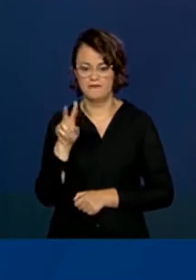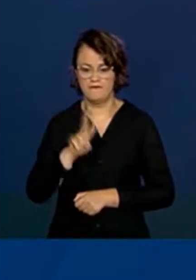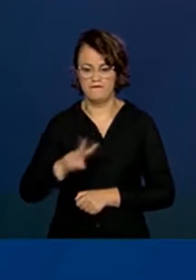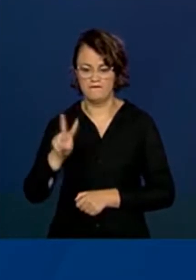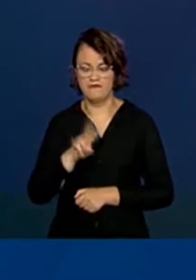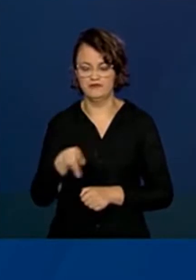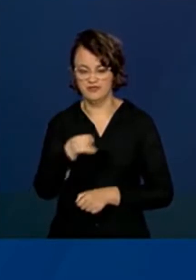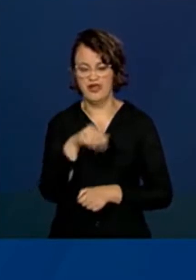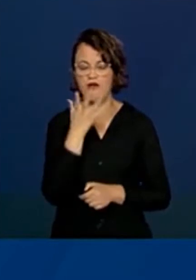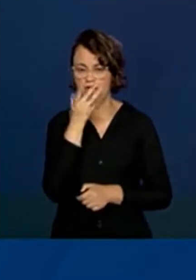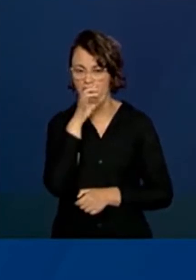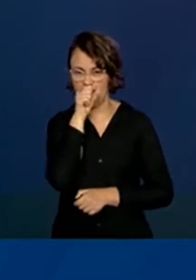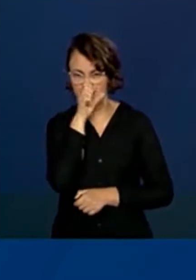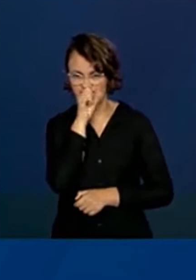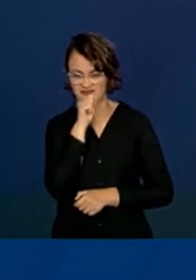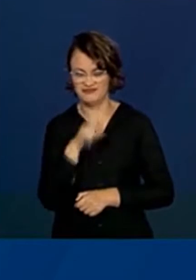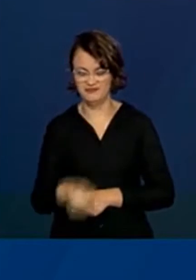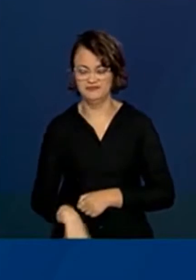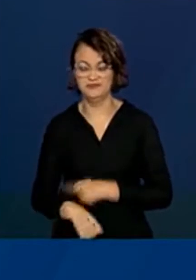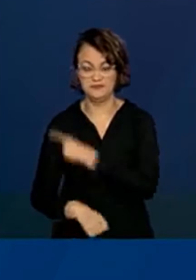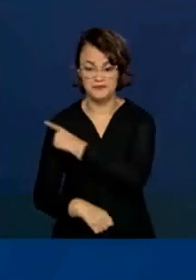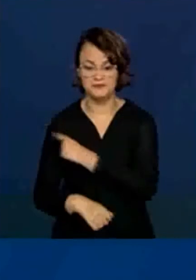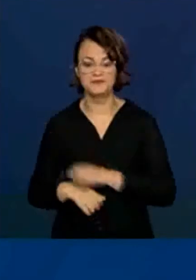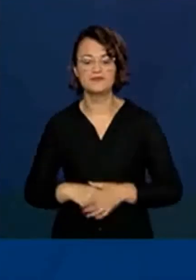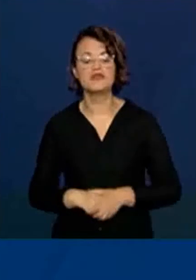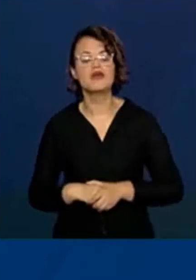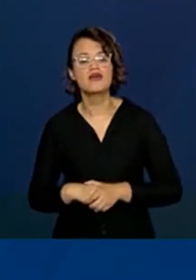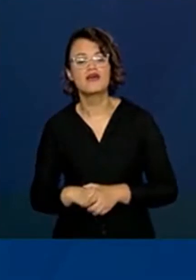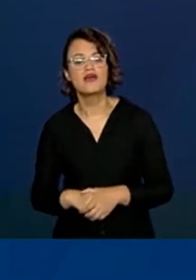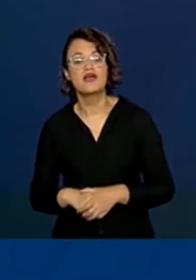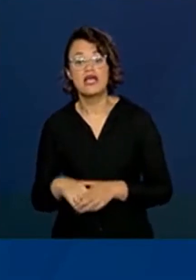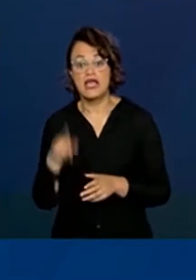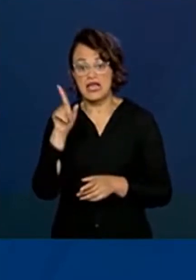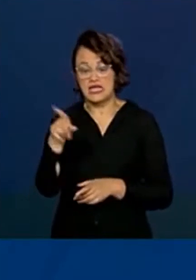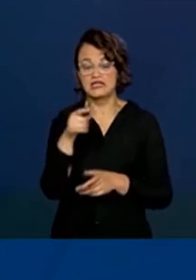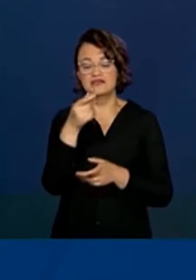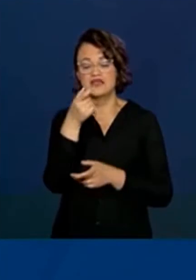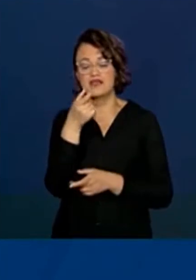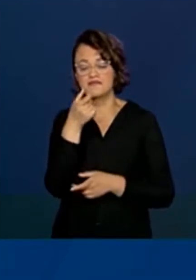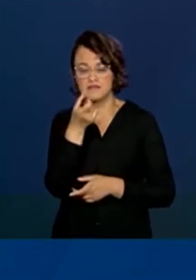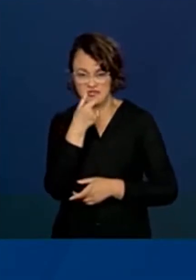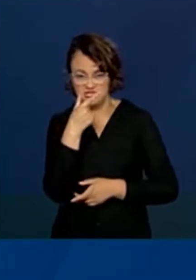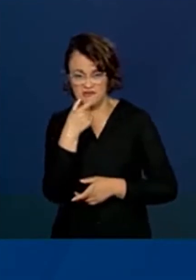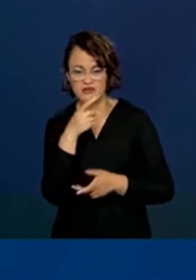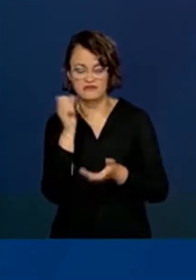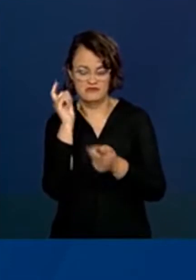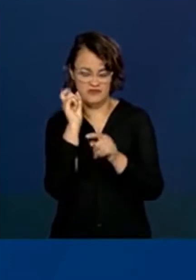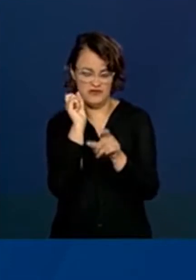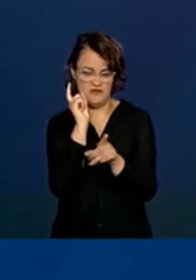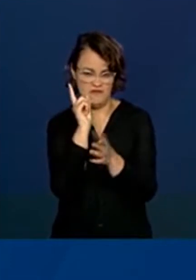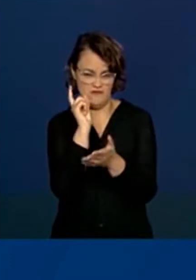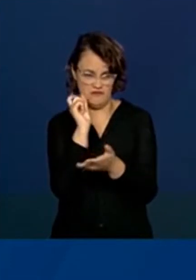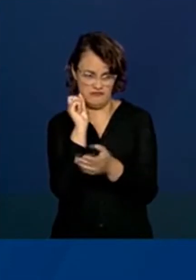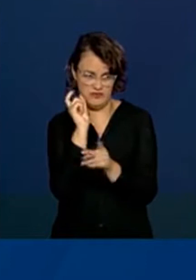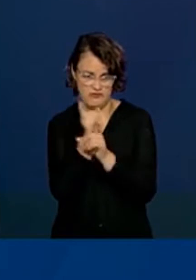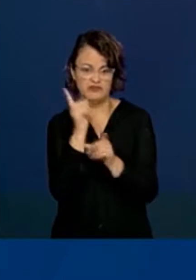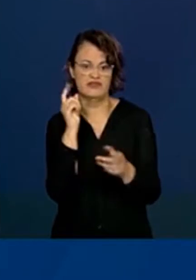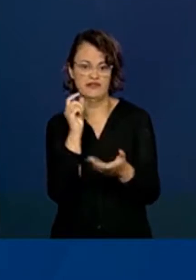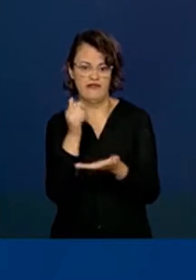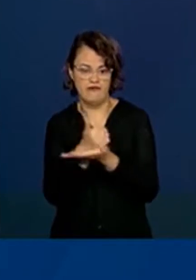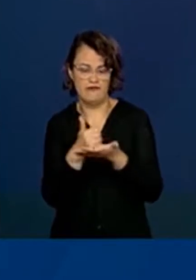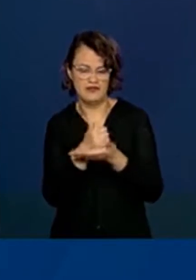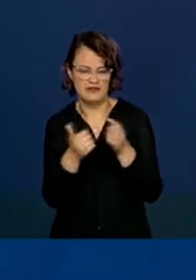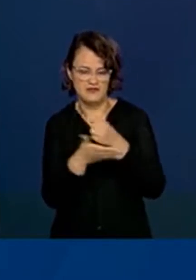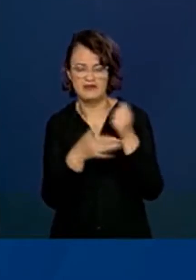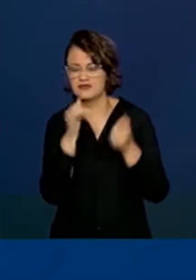649.833.472. Os medicamentos que poderão ser obtidos, eles constam, então, na farmácia básica, e incluem